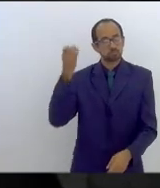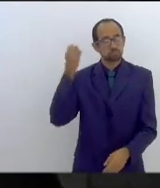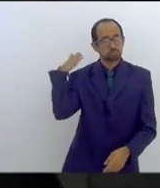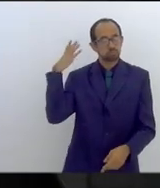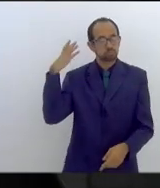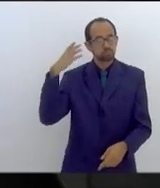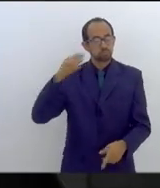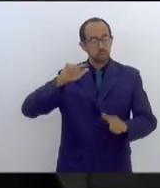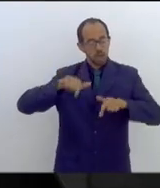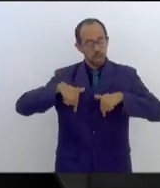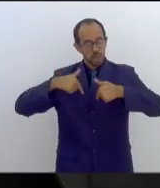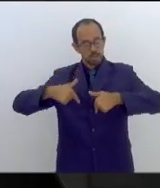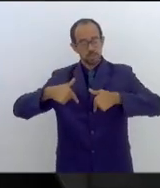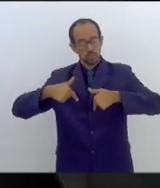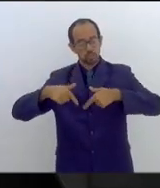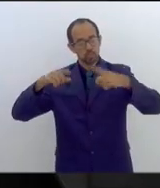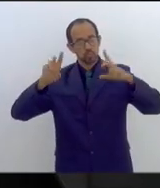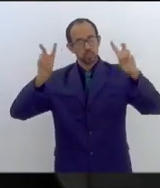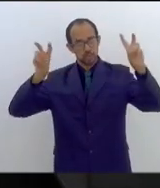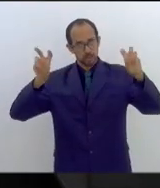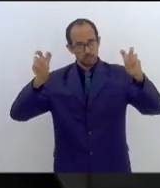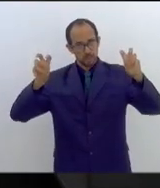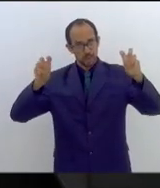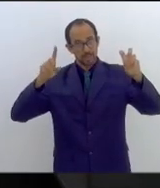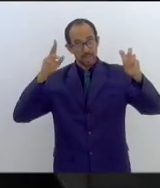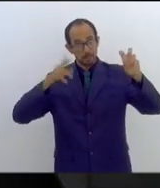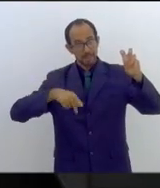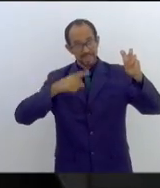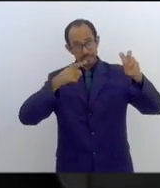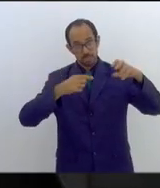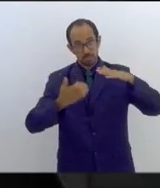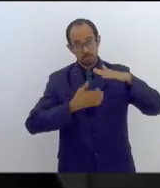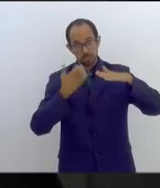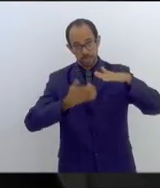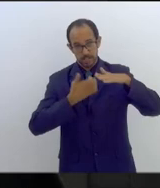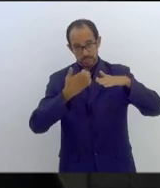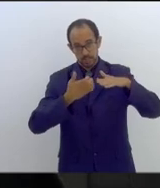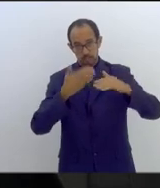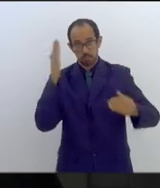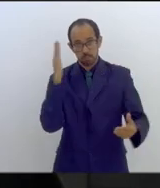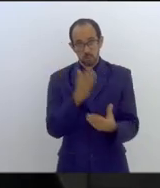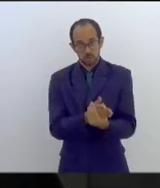tema. E mais, esta é a mesma concessionária, Marta, que